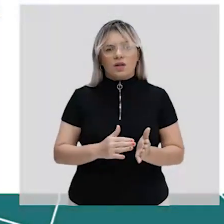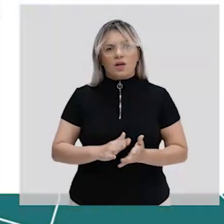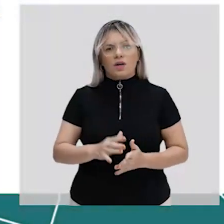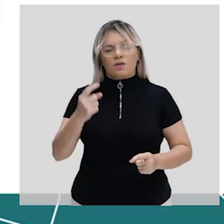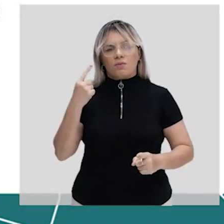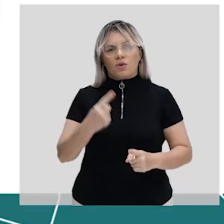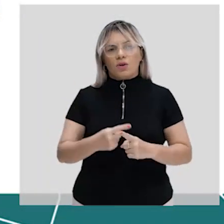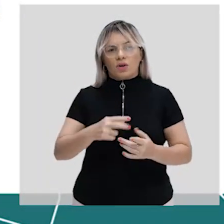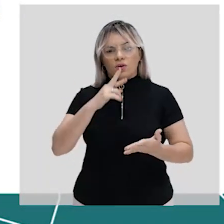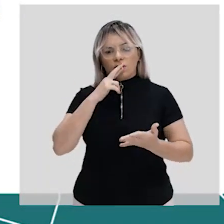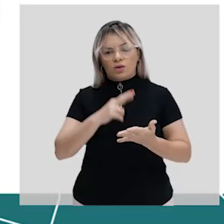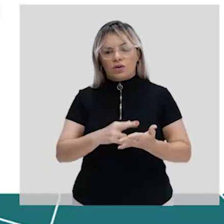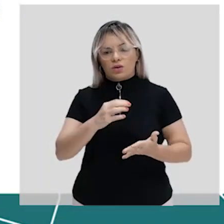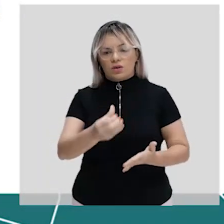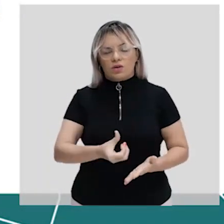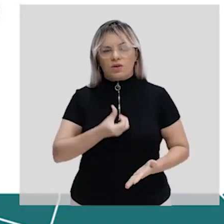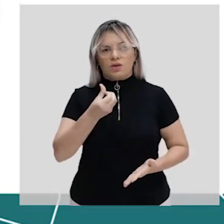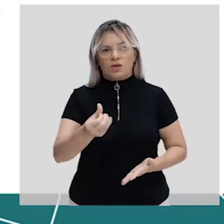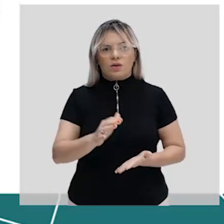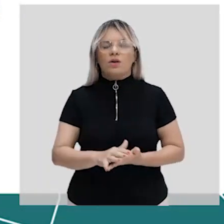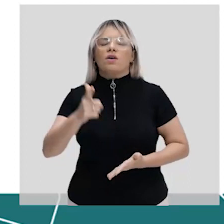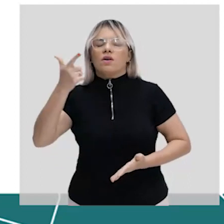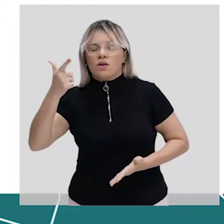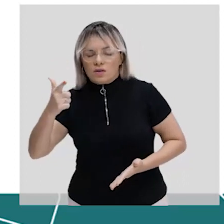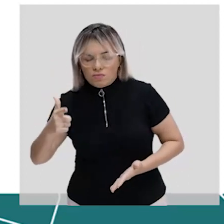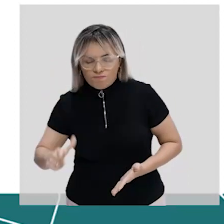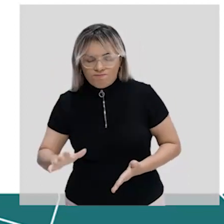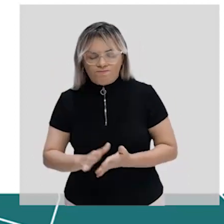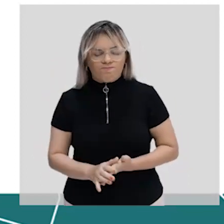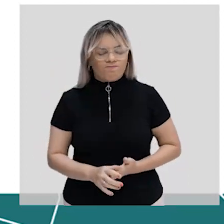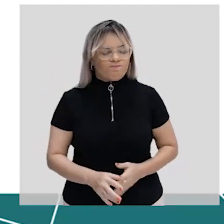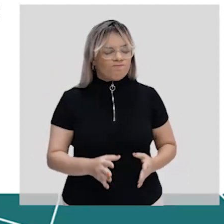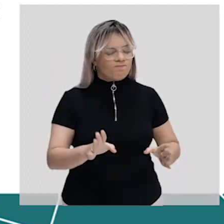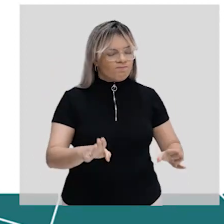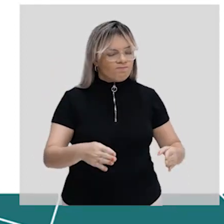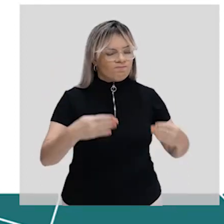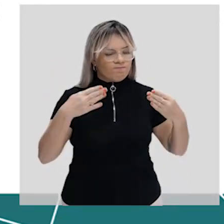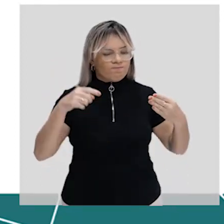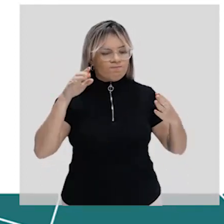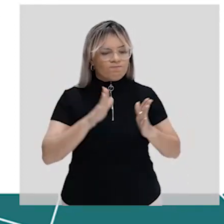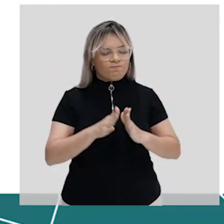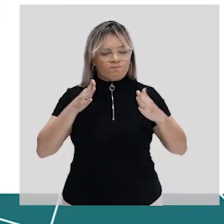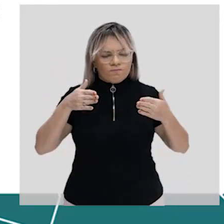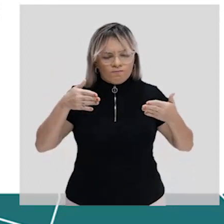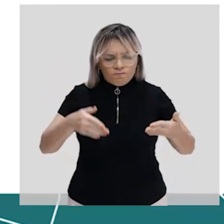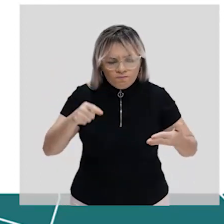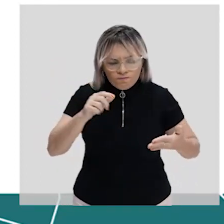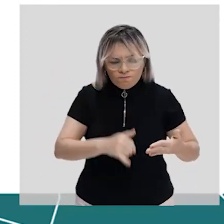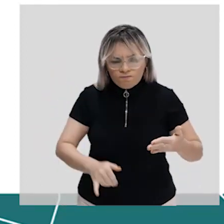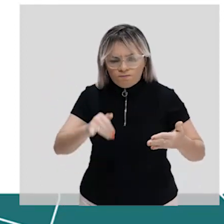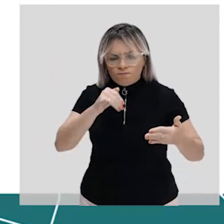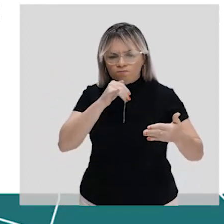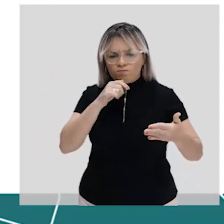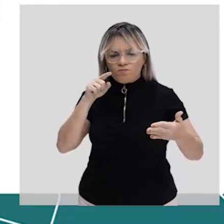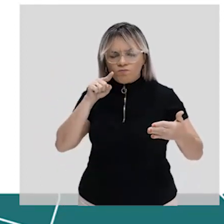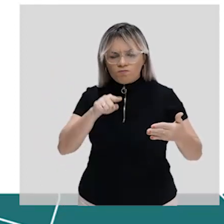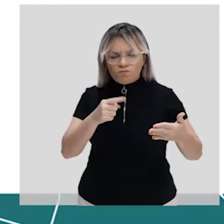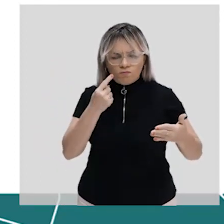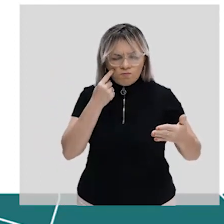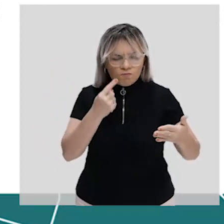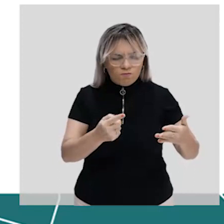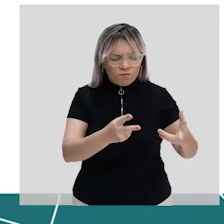Veja, vou repetir. Você tem que estar muito atento para esses exemplos onde